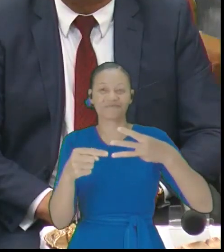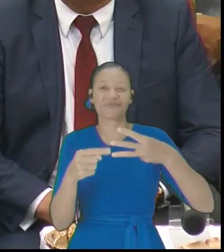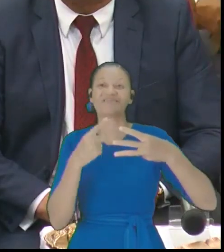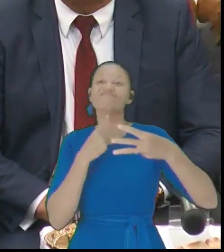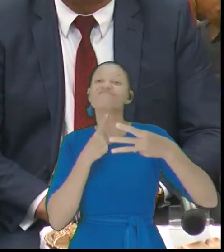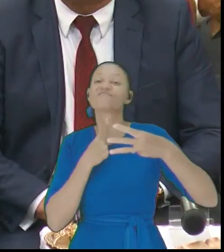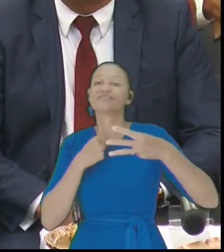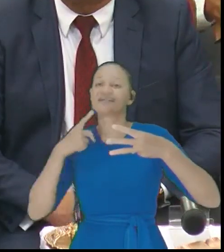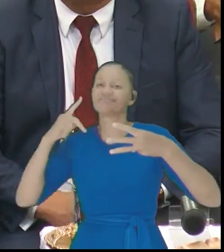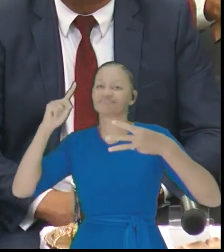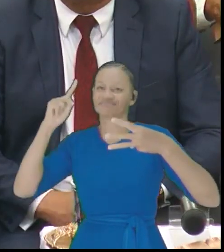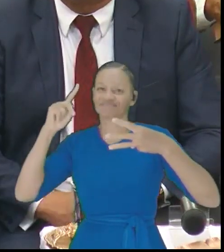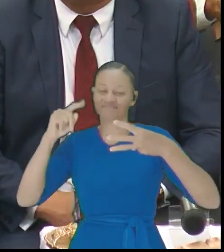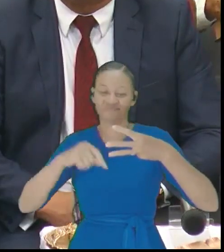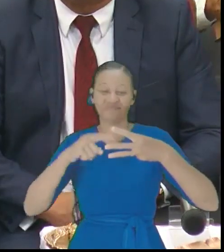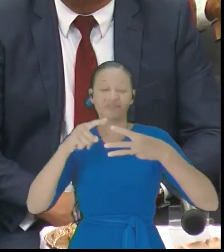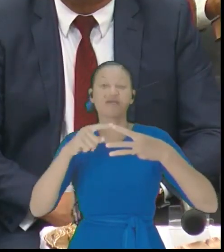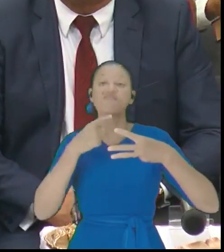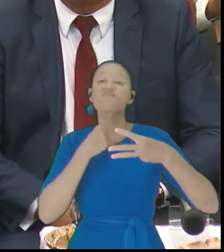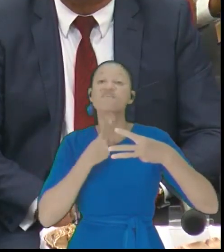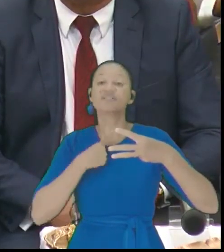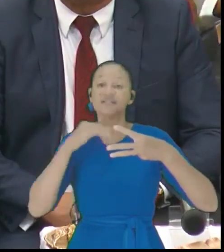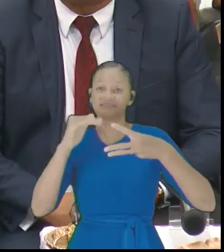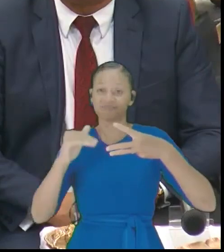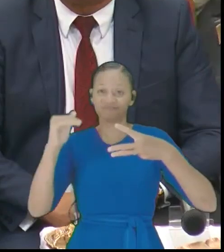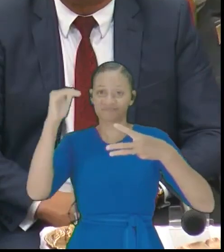vontade: vontade soberana,